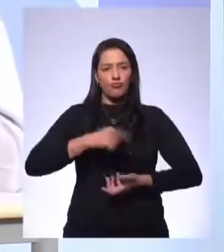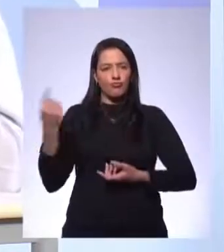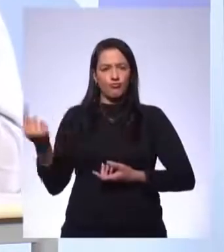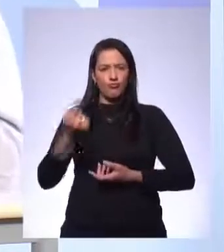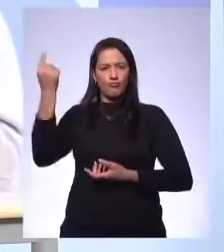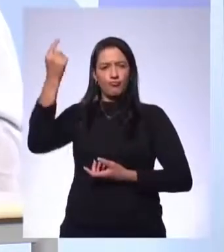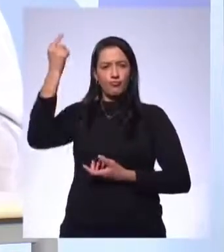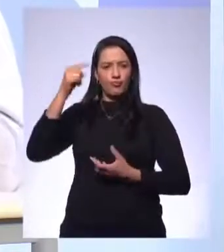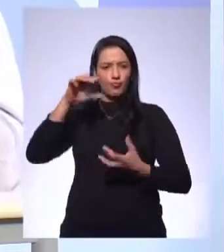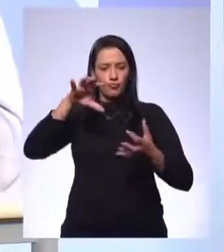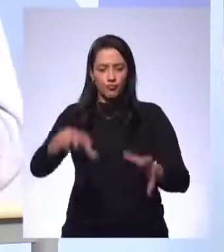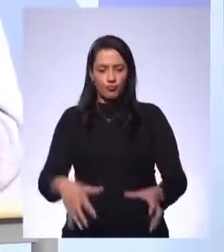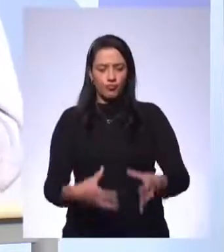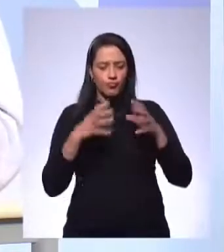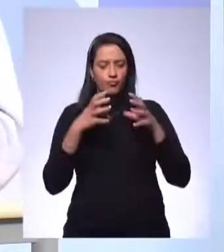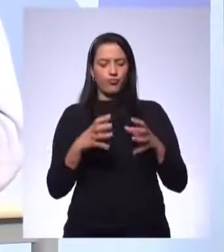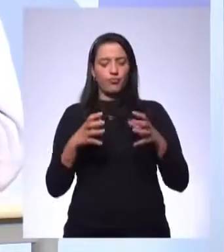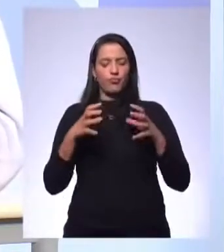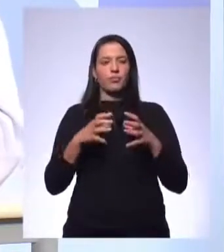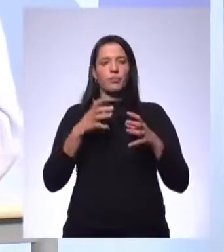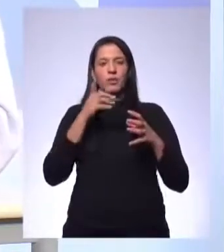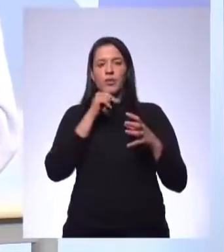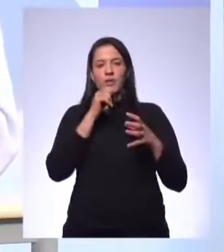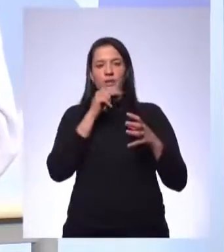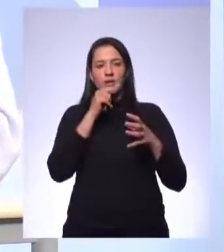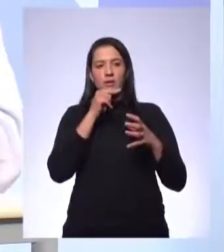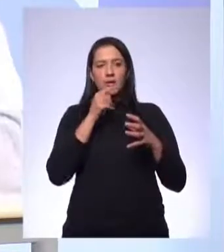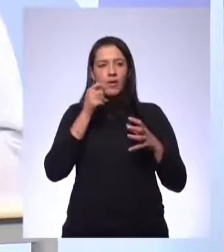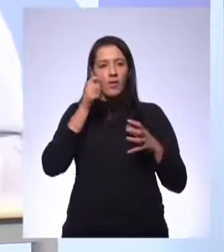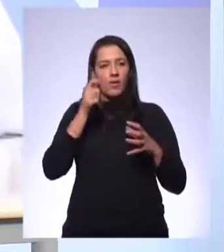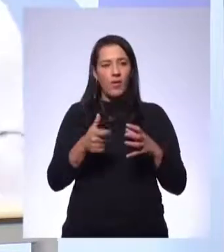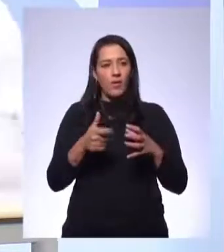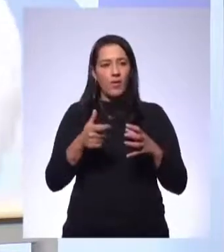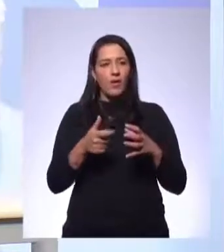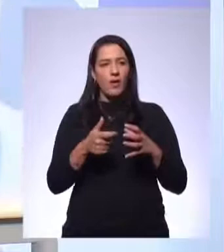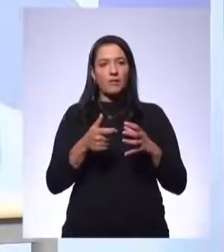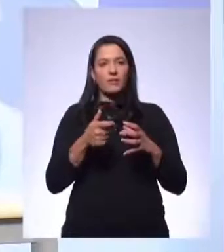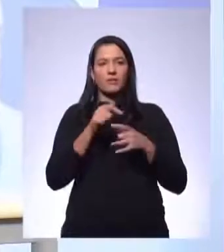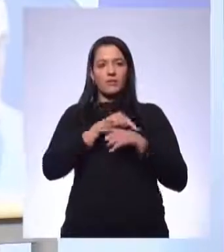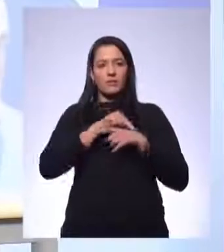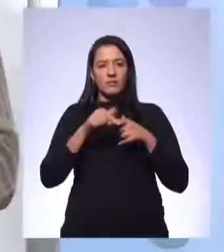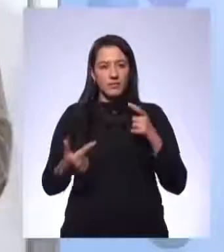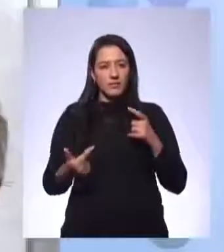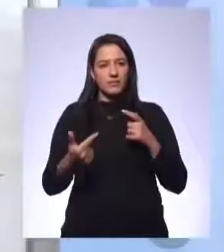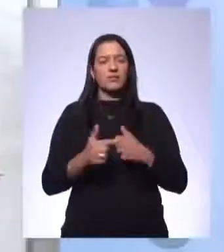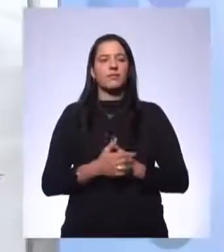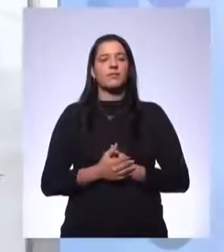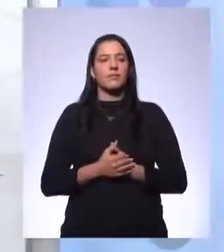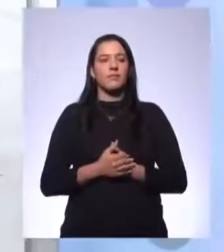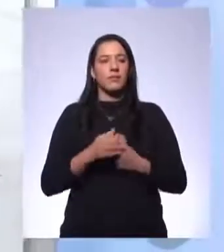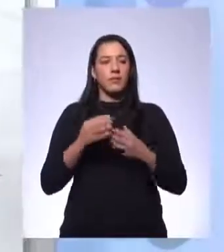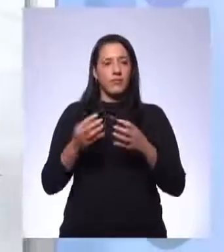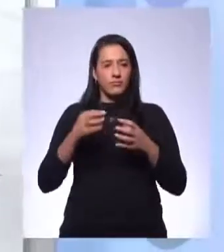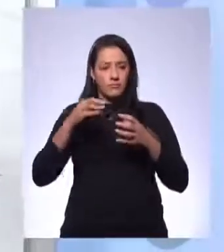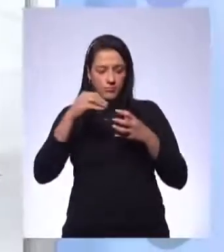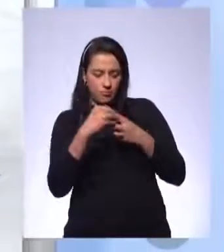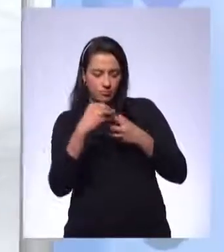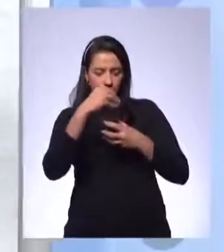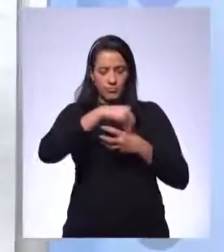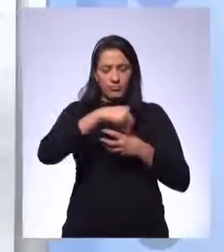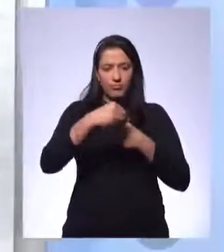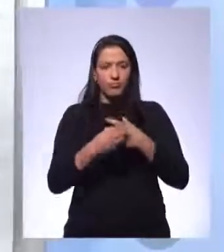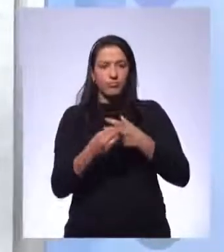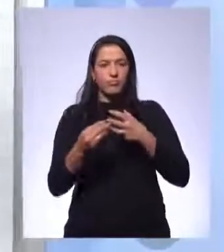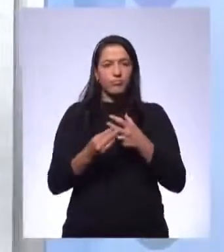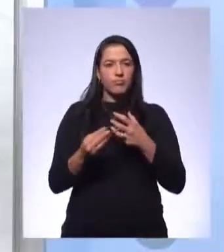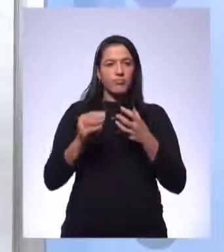basquete, você pegaria uma bola de basquete quase seca, né? É isso aí. Quer dizer, ali nas infiltrações, a bola de basquete ela